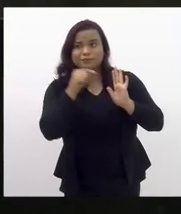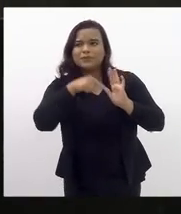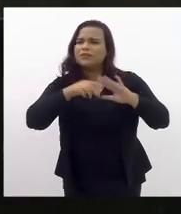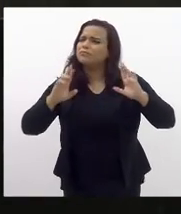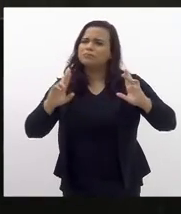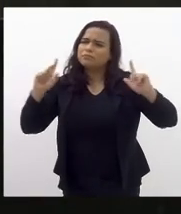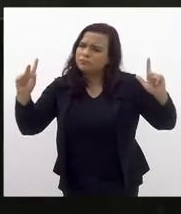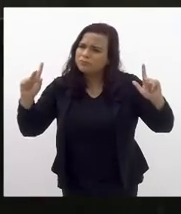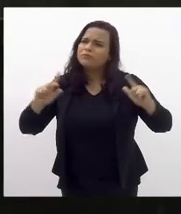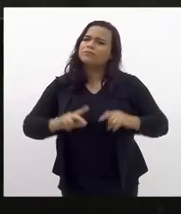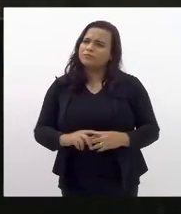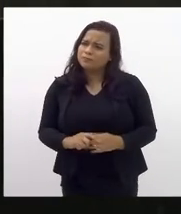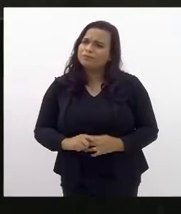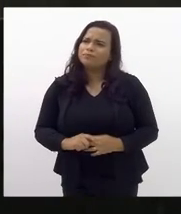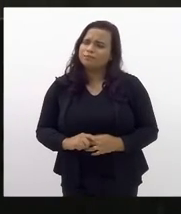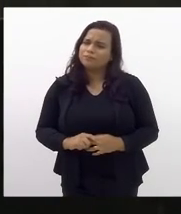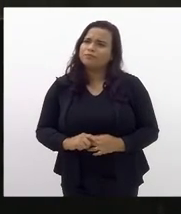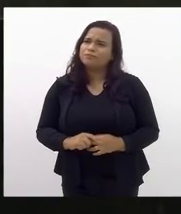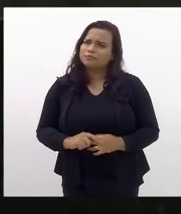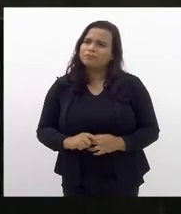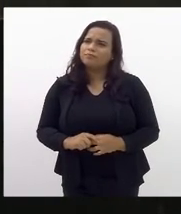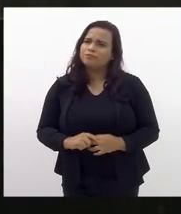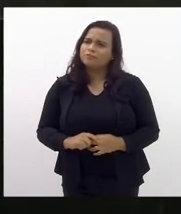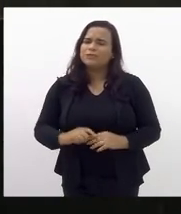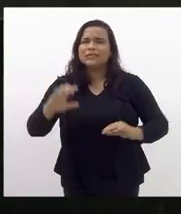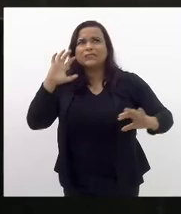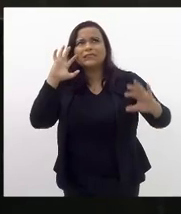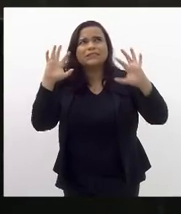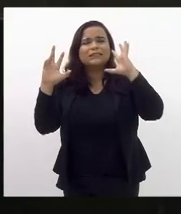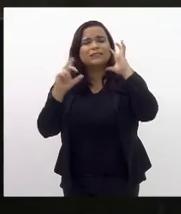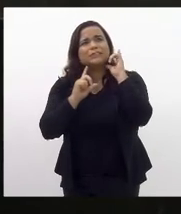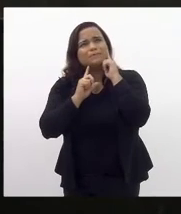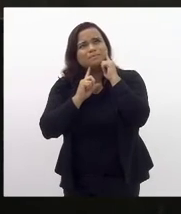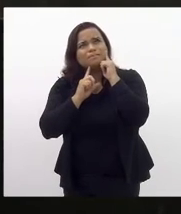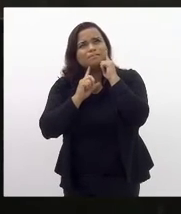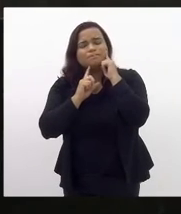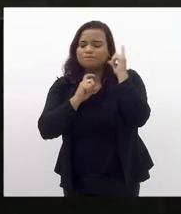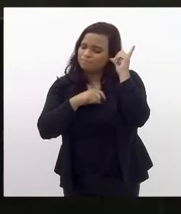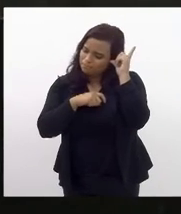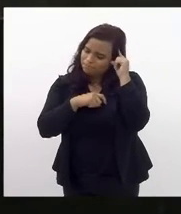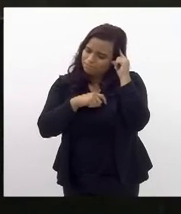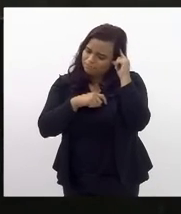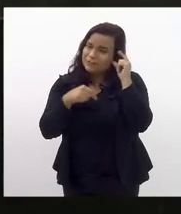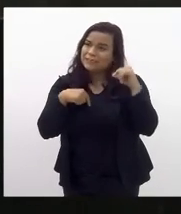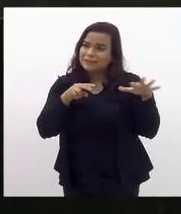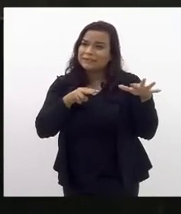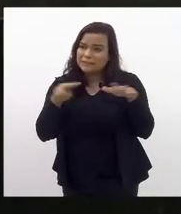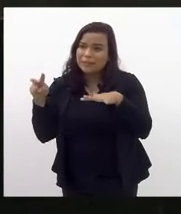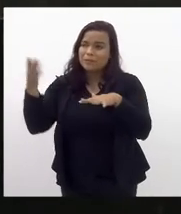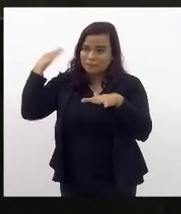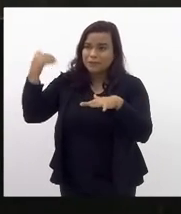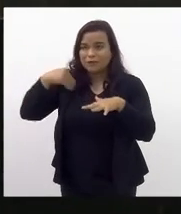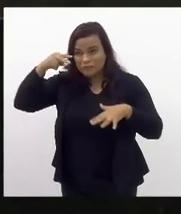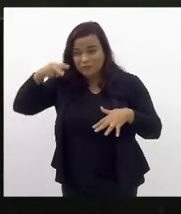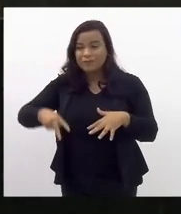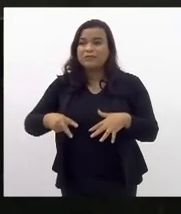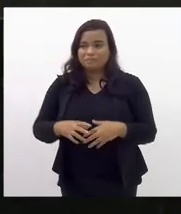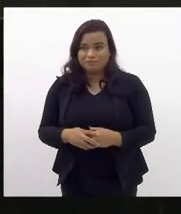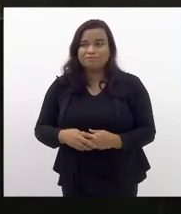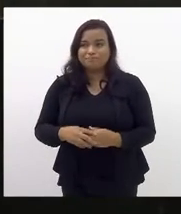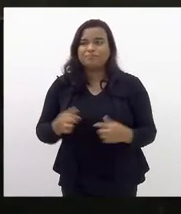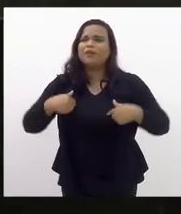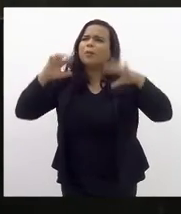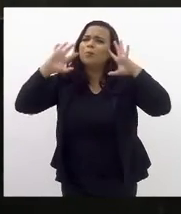diferencial que ocorreu na última semana. E estou me referindo a esses